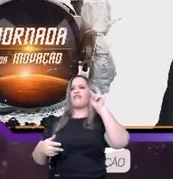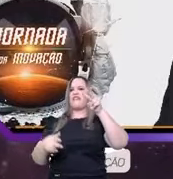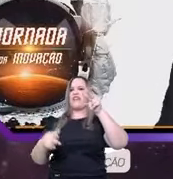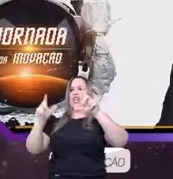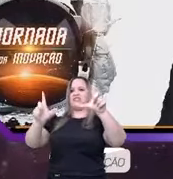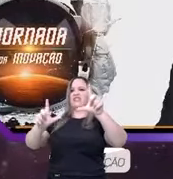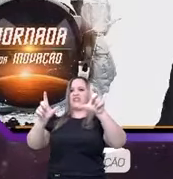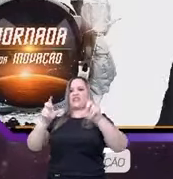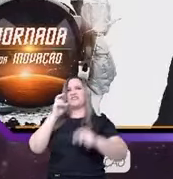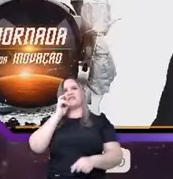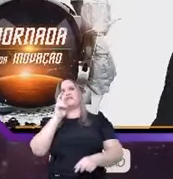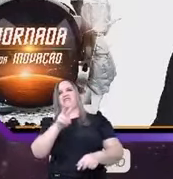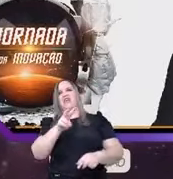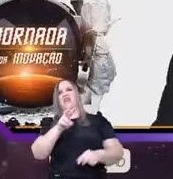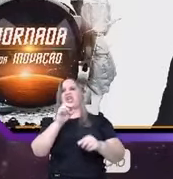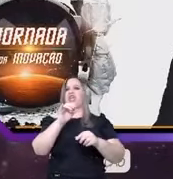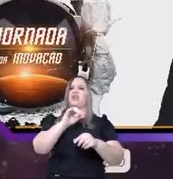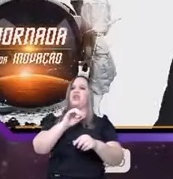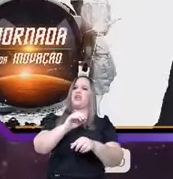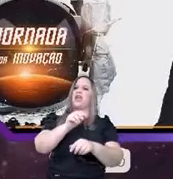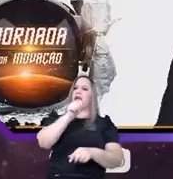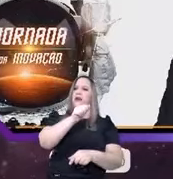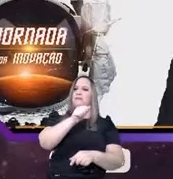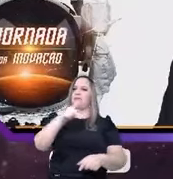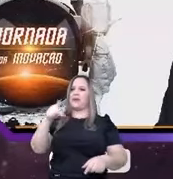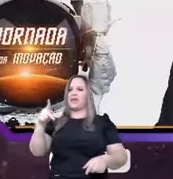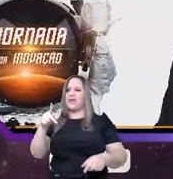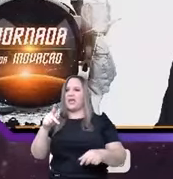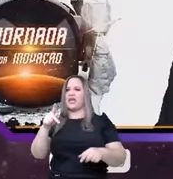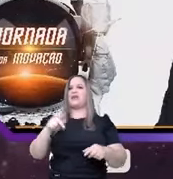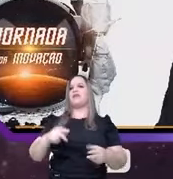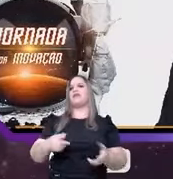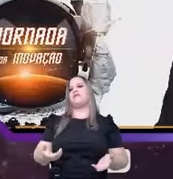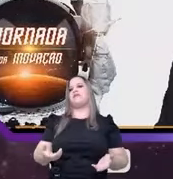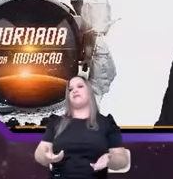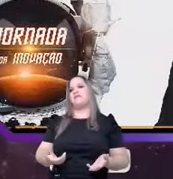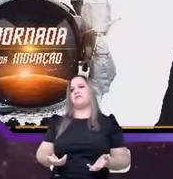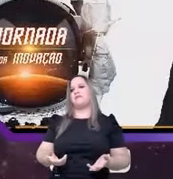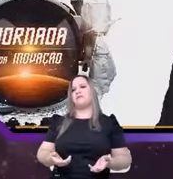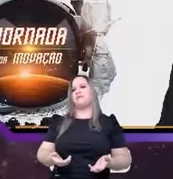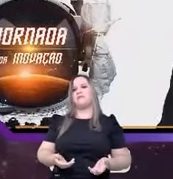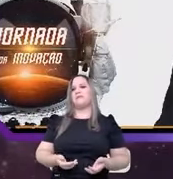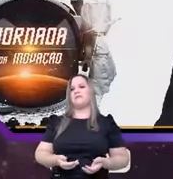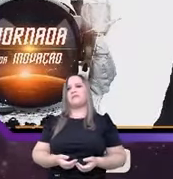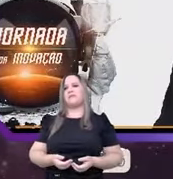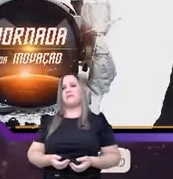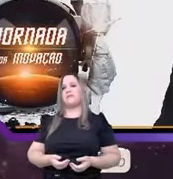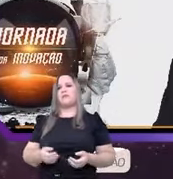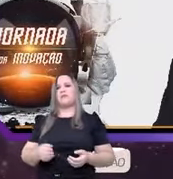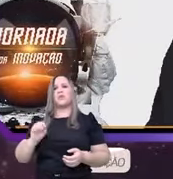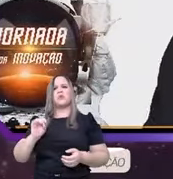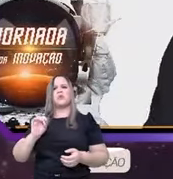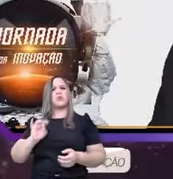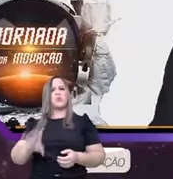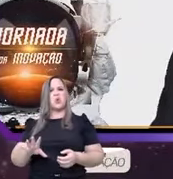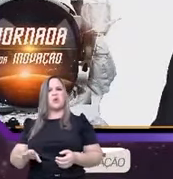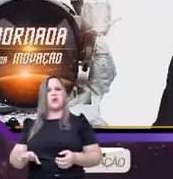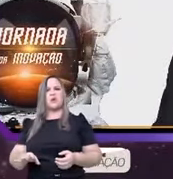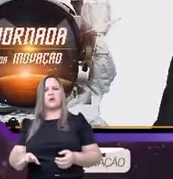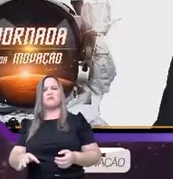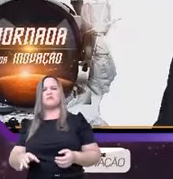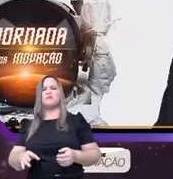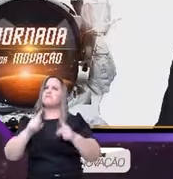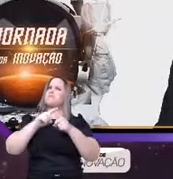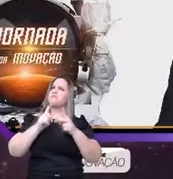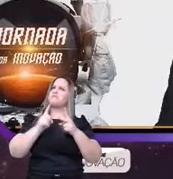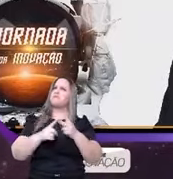que particularmente não sei muito bem o que isso quer dizer, não sei muito bem qual é o papel do Poder Judiciário, e tenho visto, Excelência,